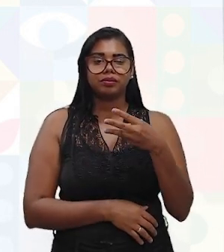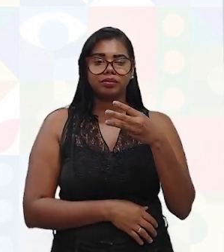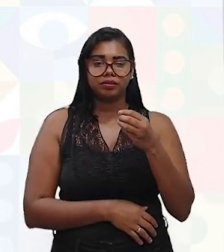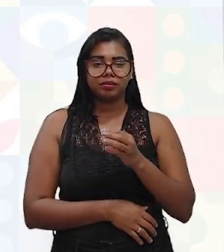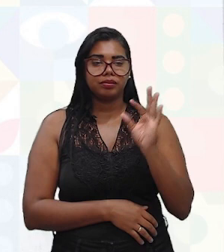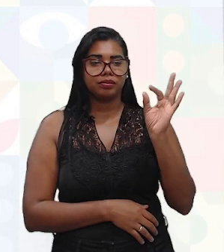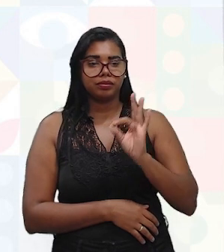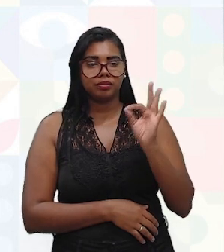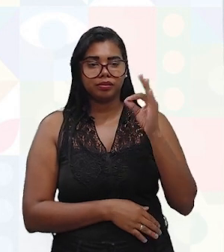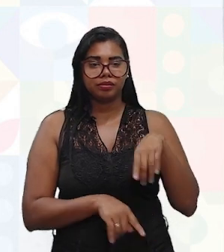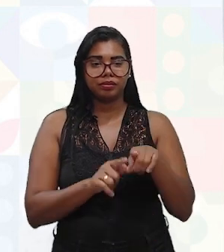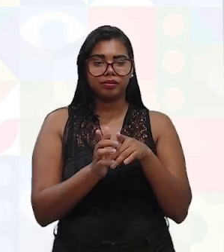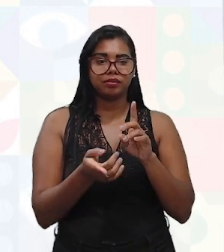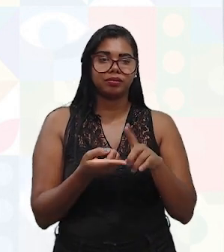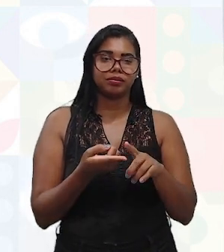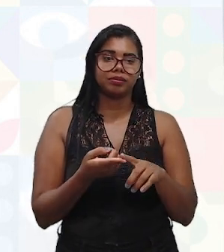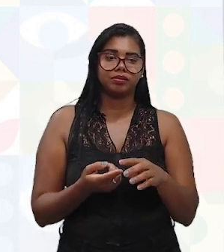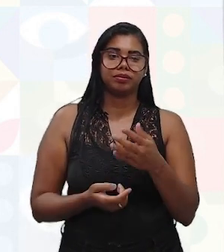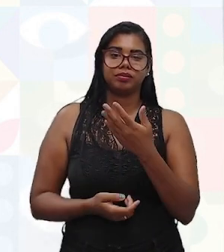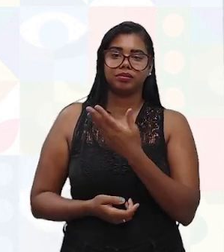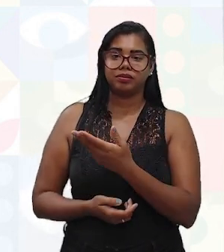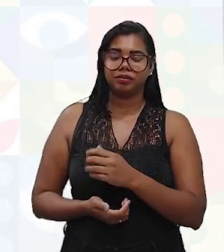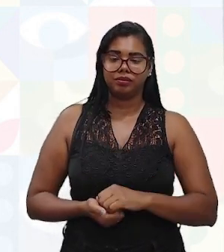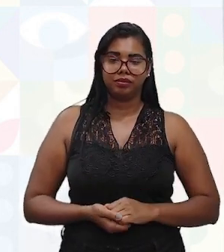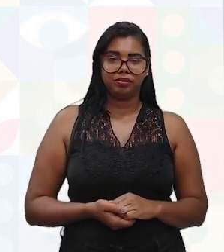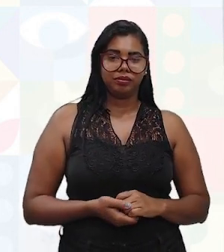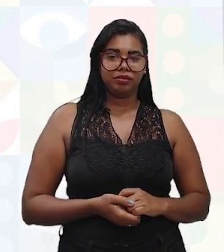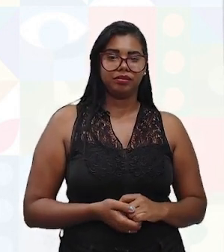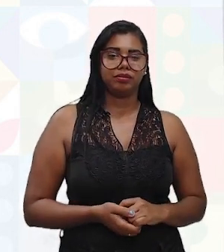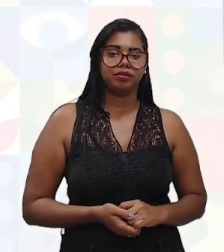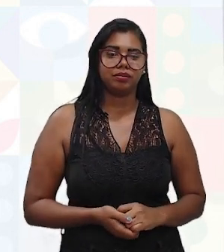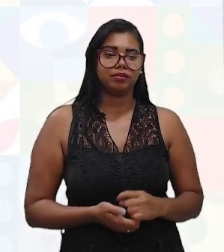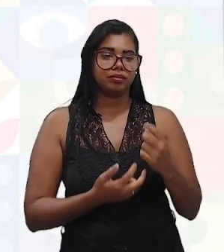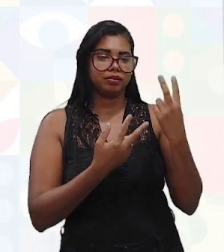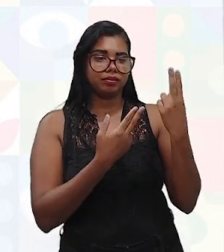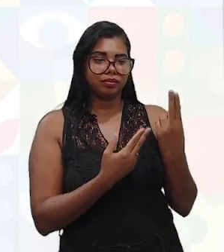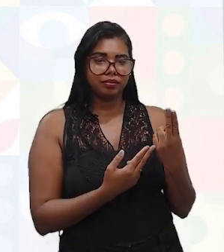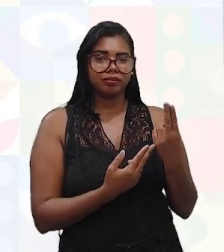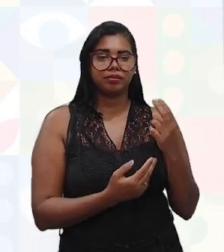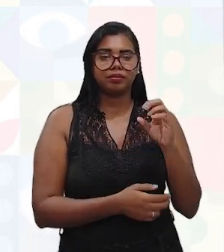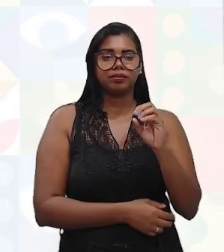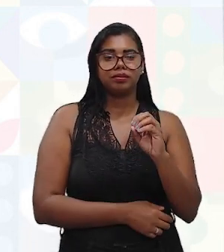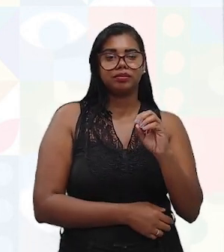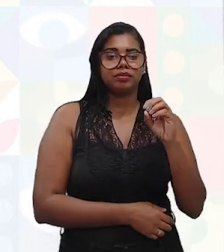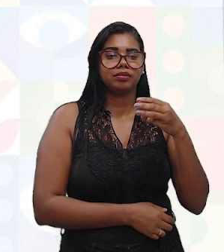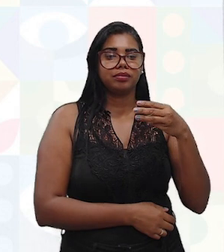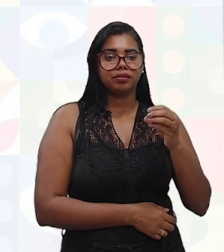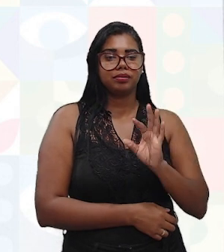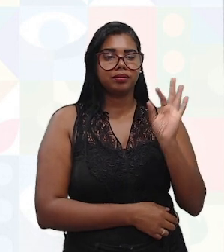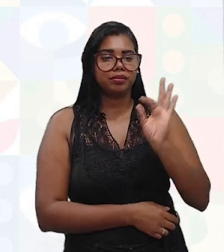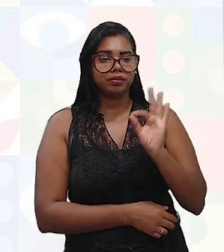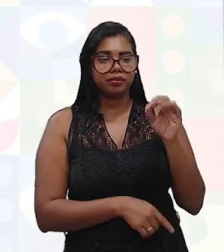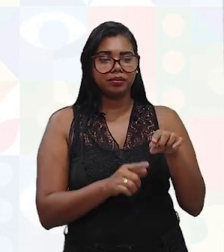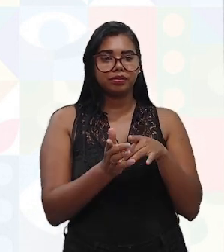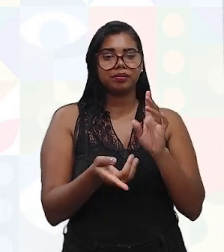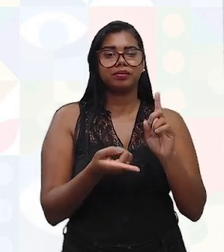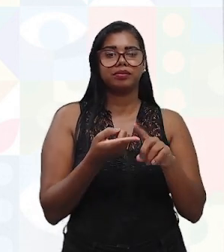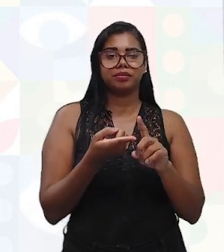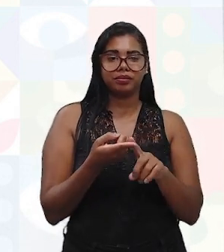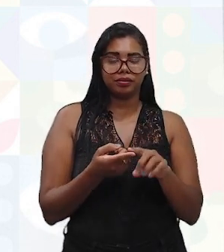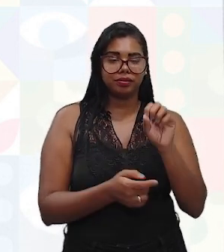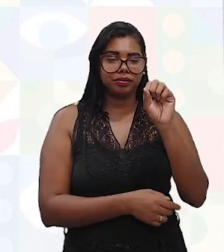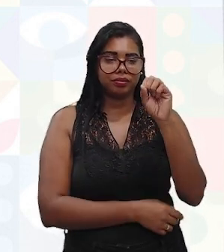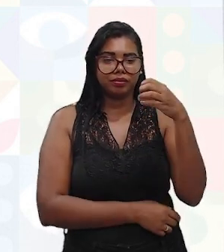o cálculo do estoque mínimo seria o estoque mínimo igual a 280 vezes 30%, ou seja, o estoque mínimo seria